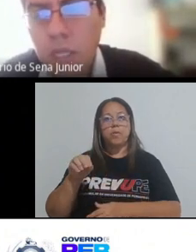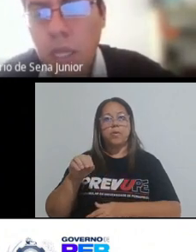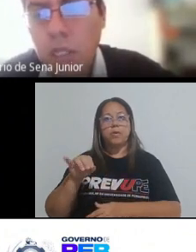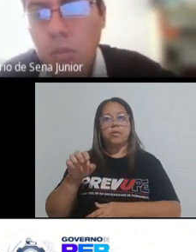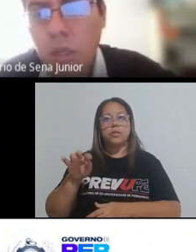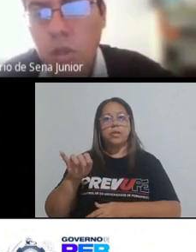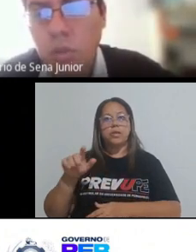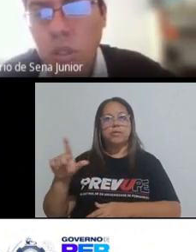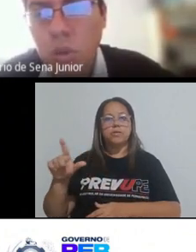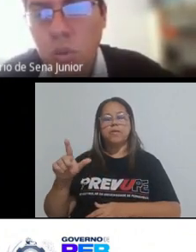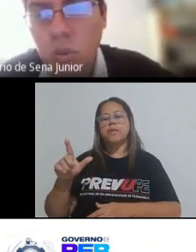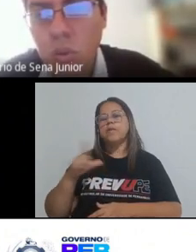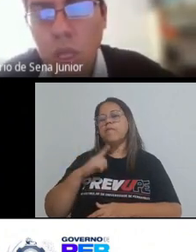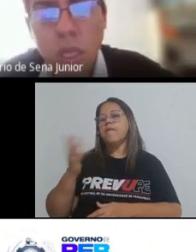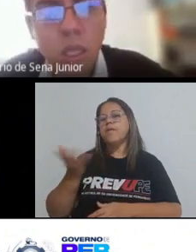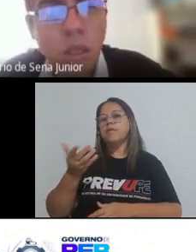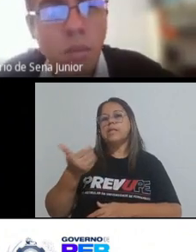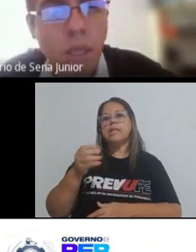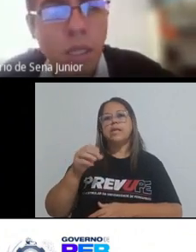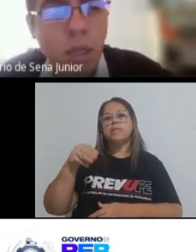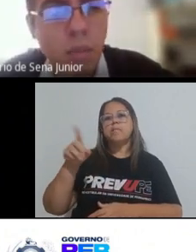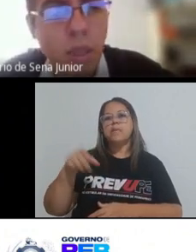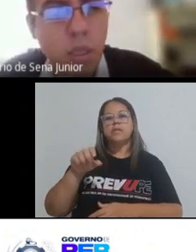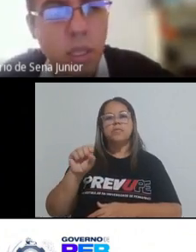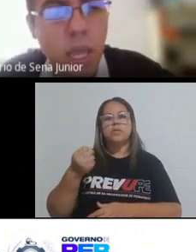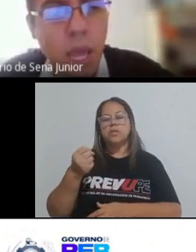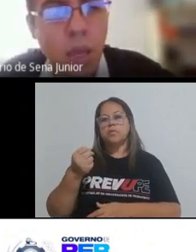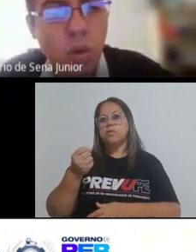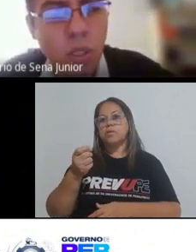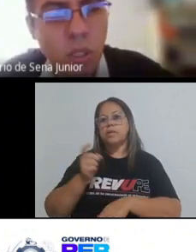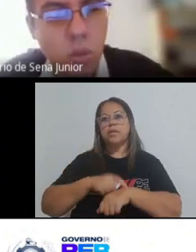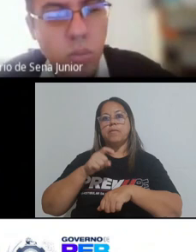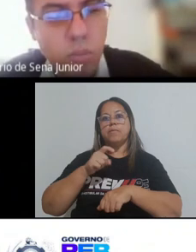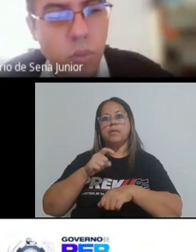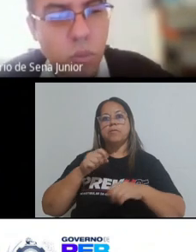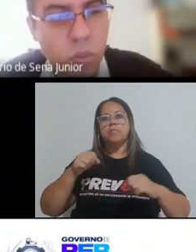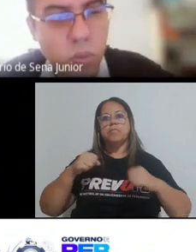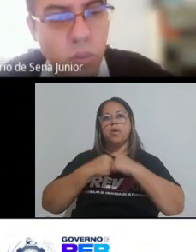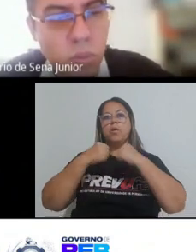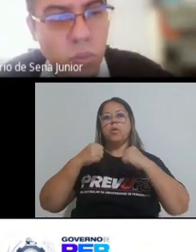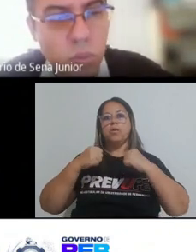velocidade de 10 metros por segundo imediatamente a colisão.